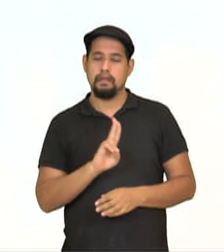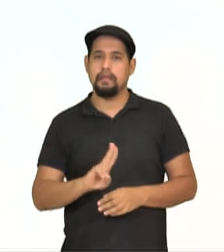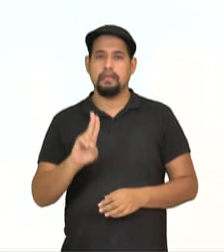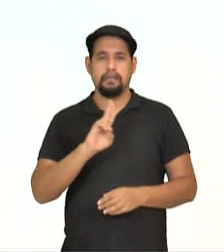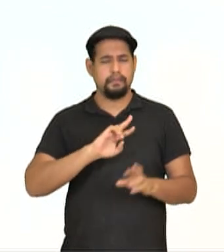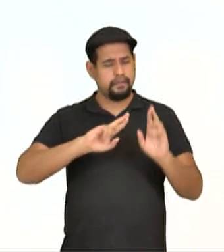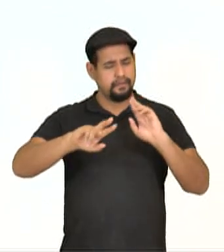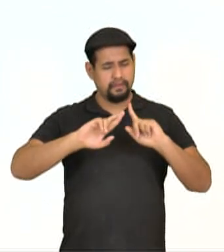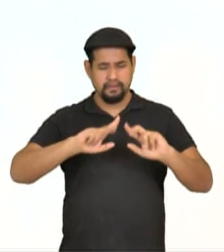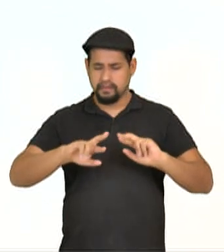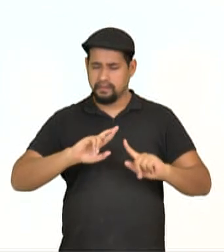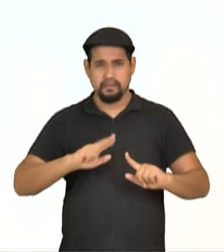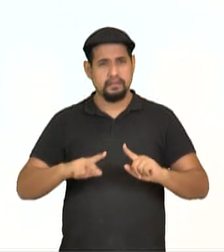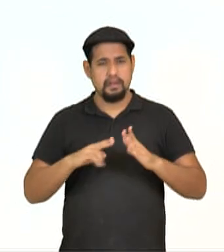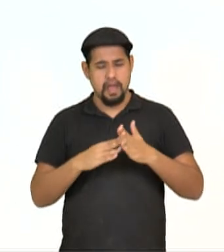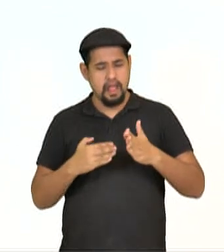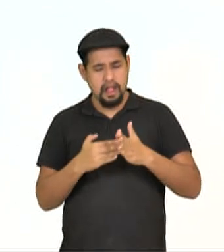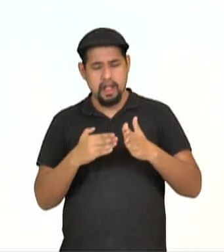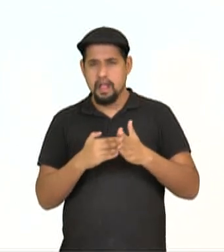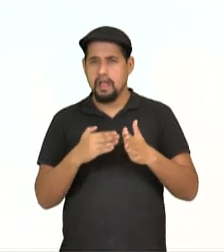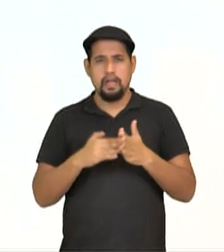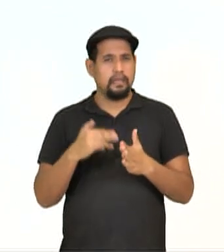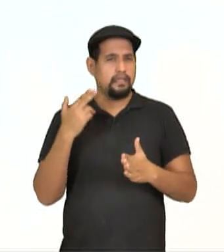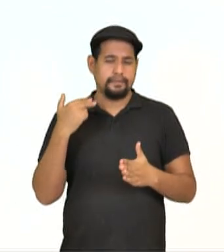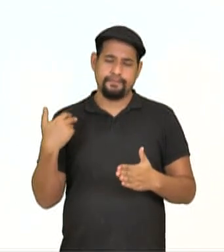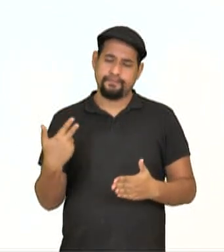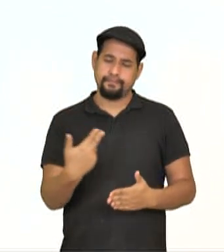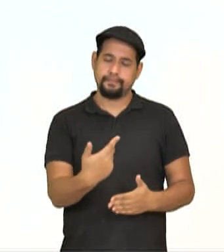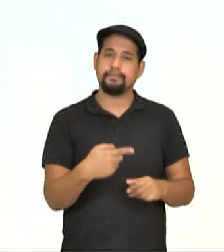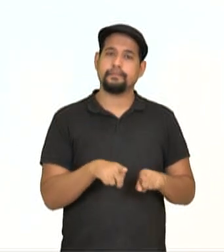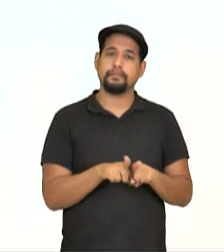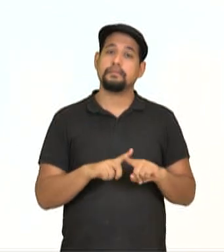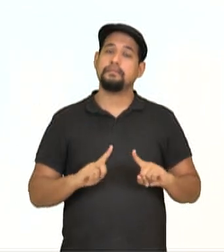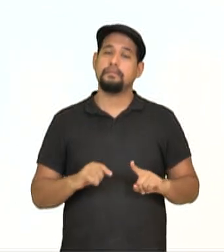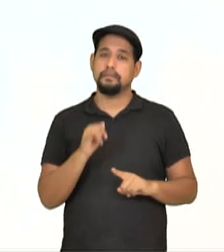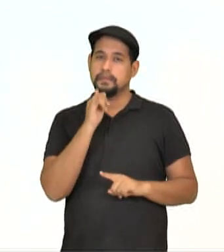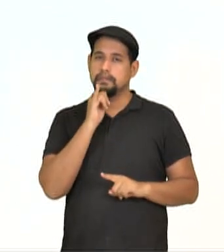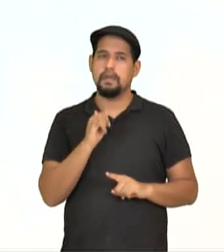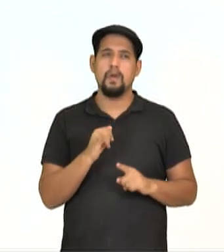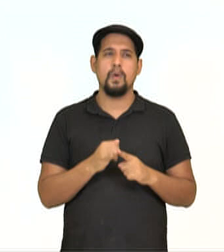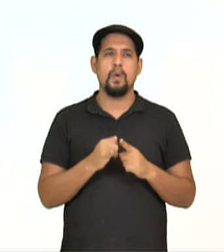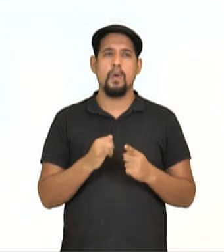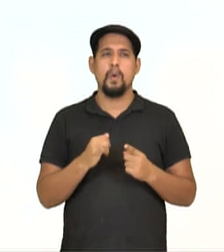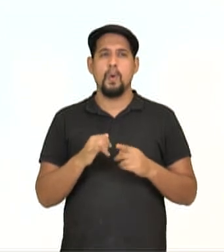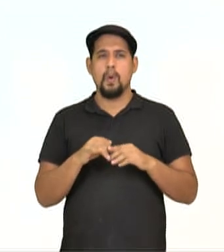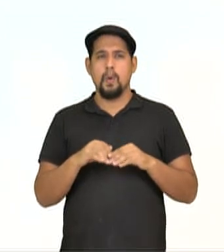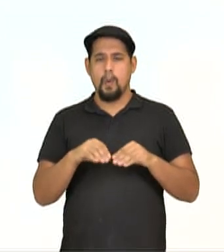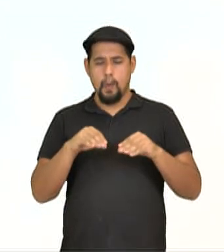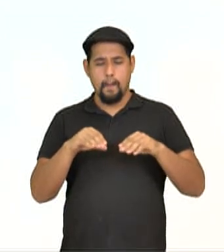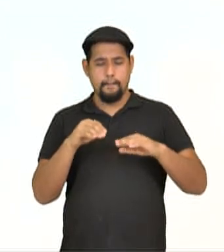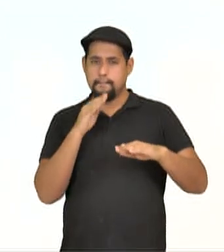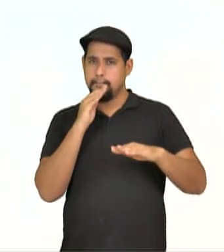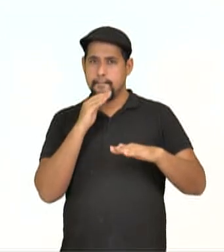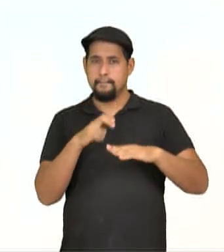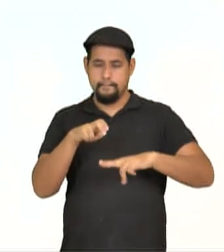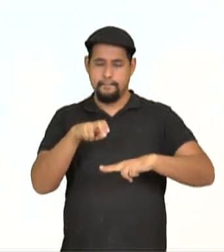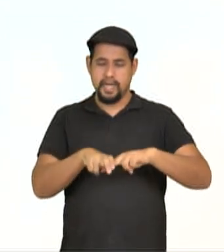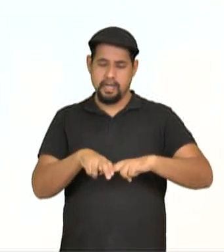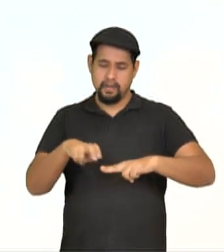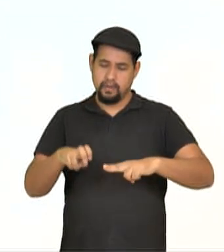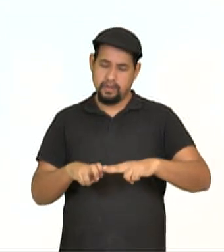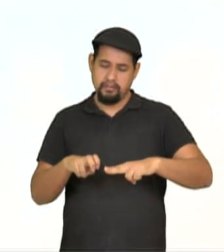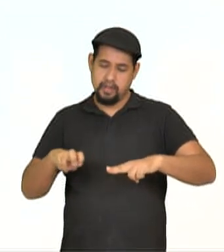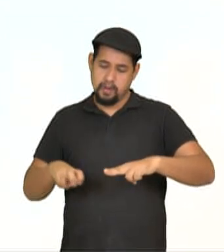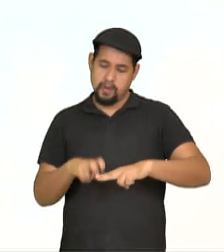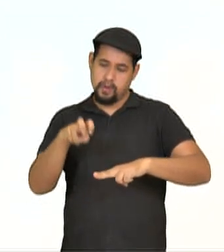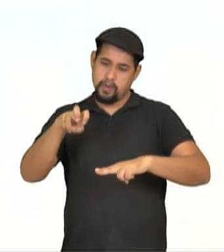muitos obstáculos naturais das cidades. Então, os bancos, corrimões e escadas